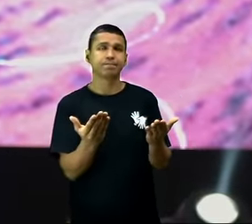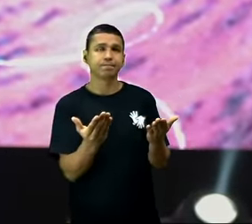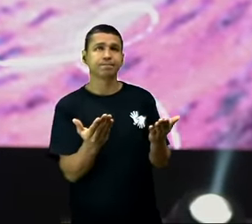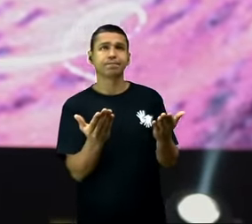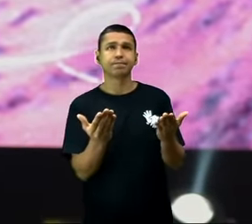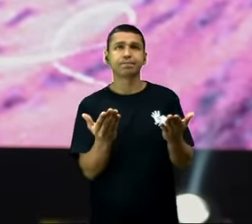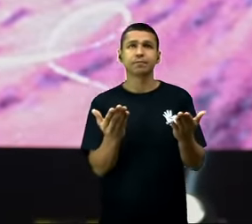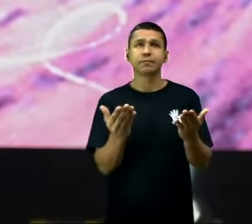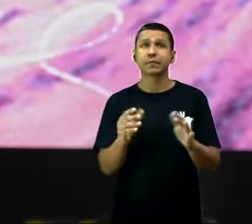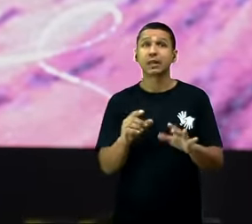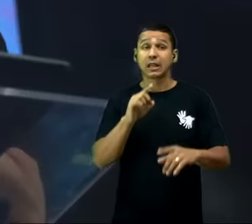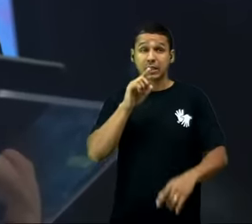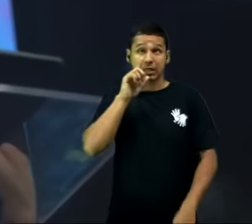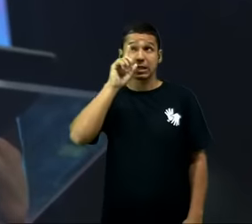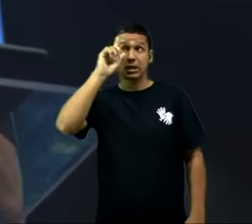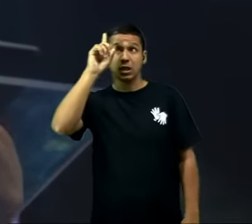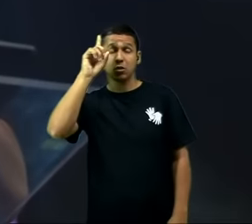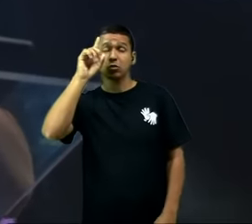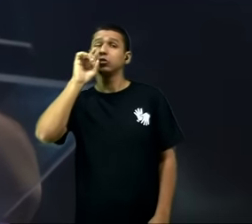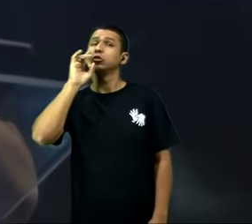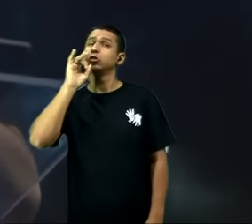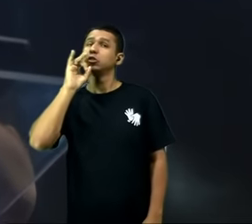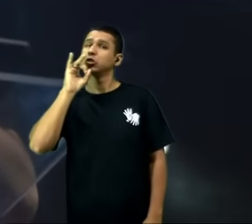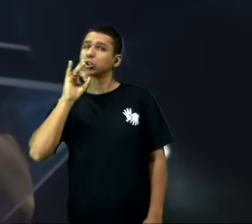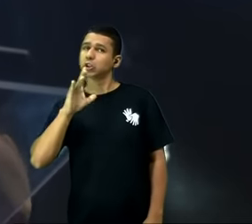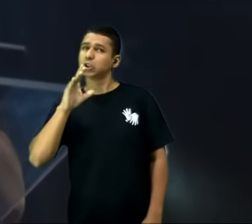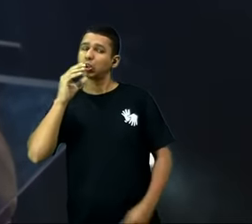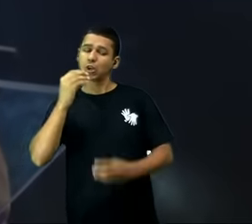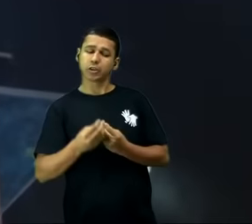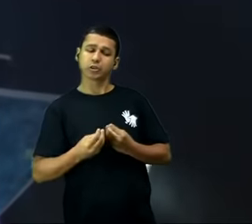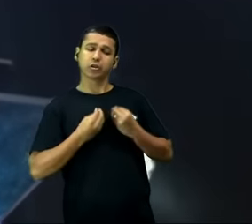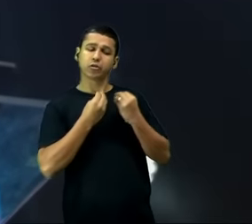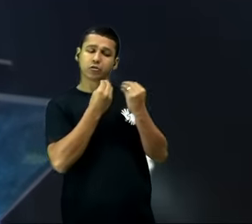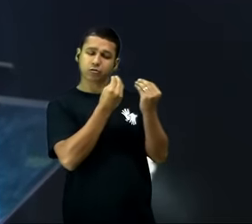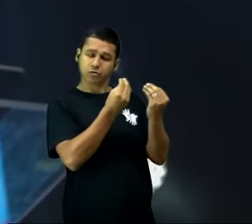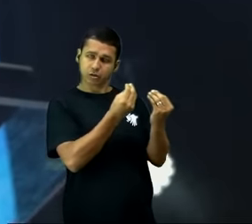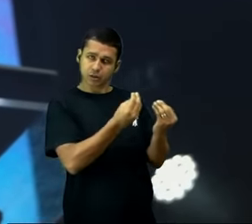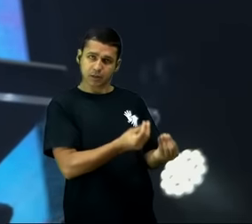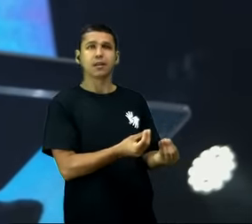Ele tem total controle do nosso coração.